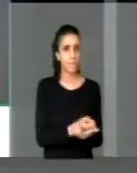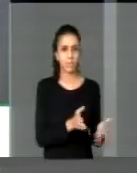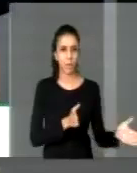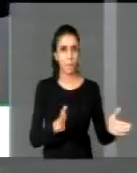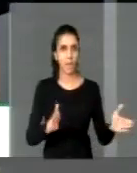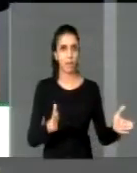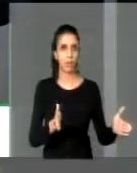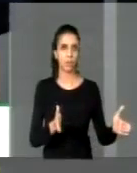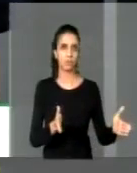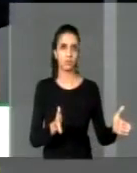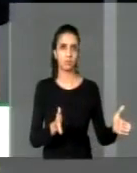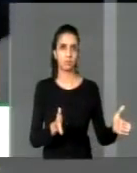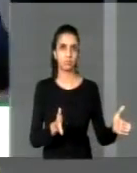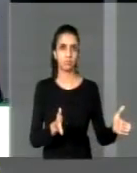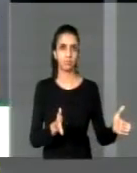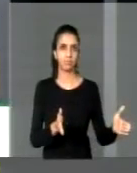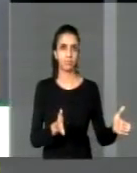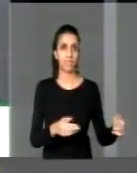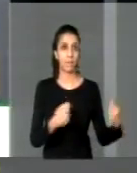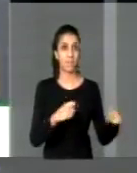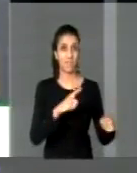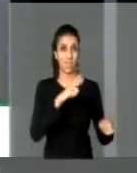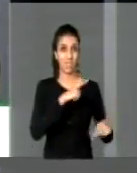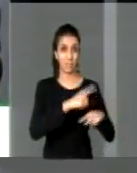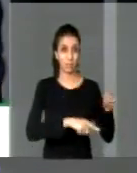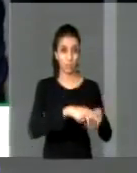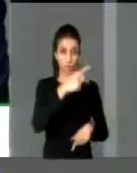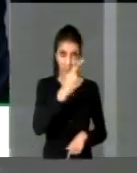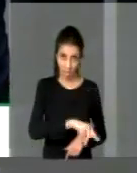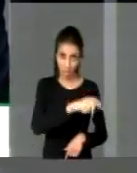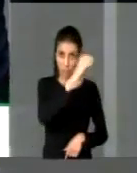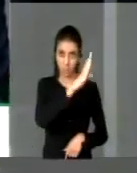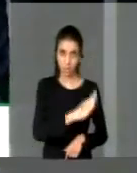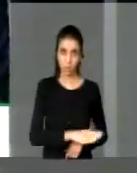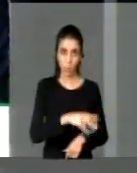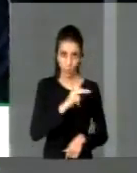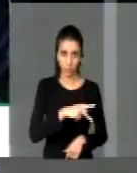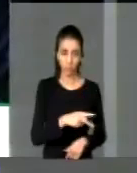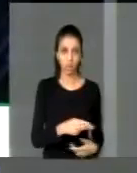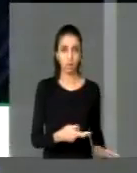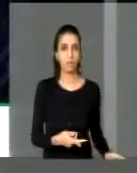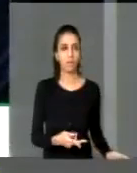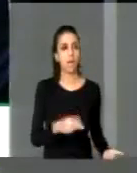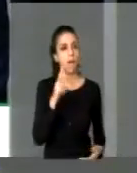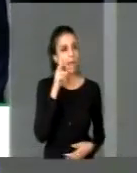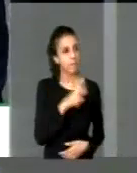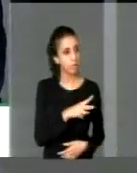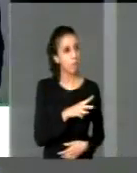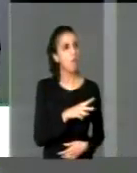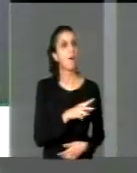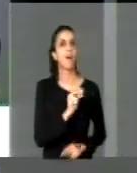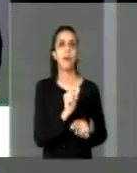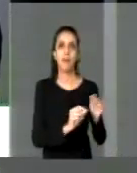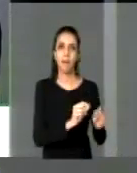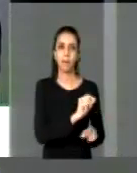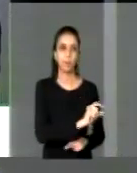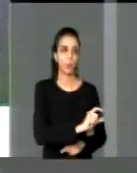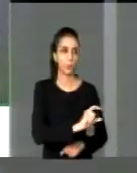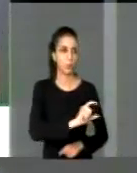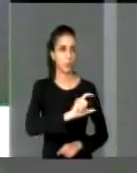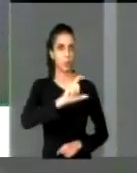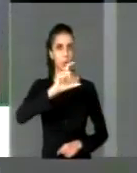tinha maior exigência do conteúdo local, onde se verificou os maiores valores de